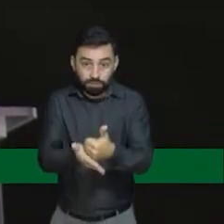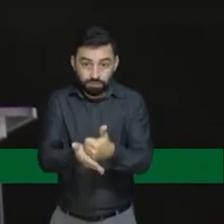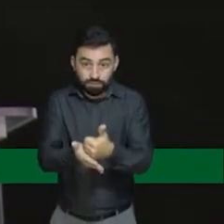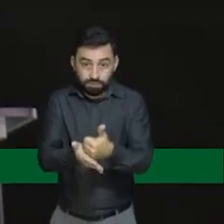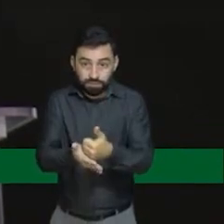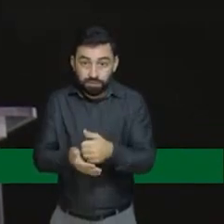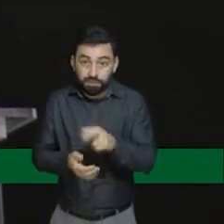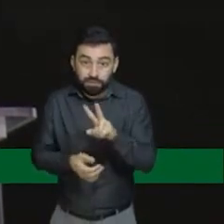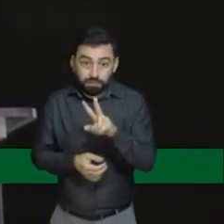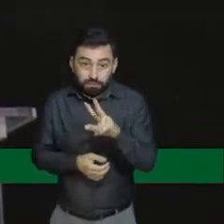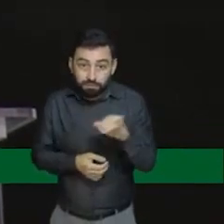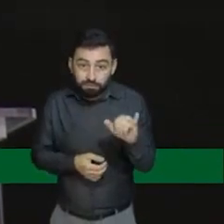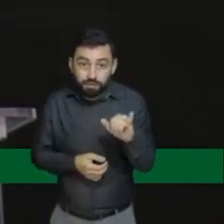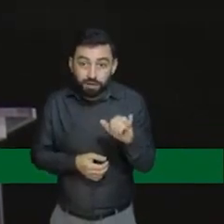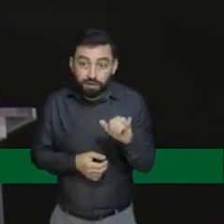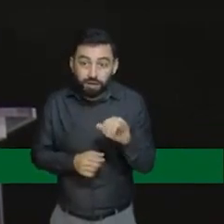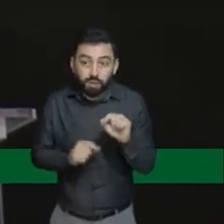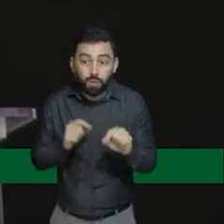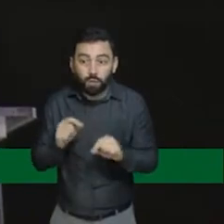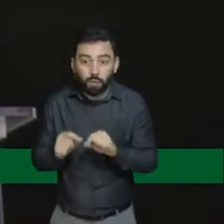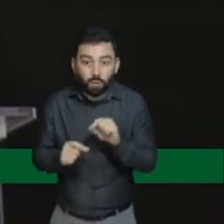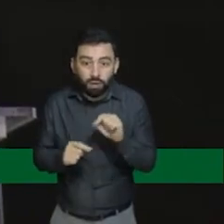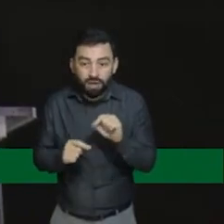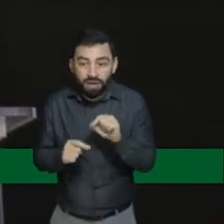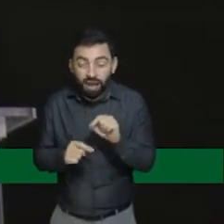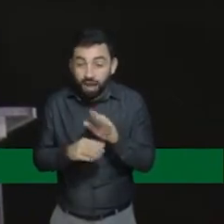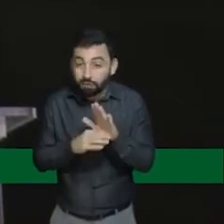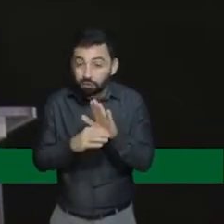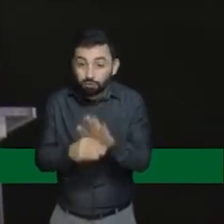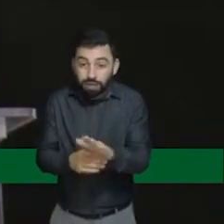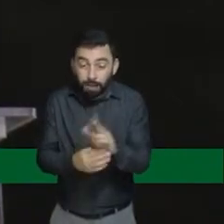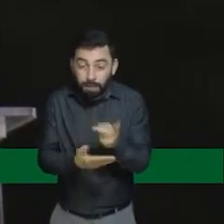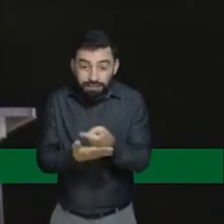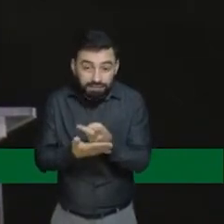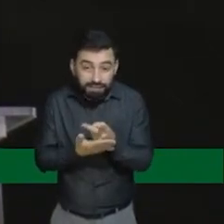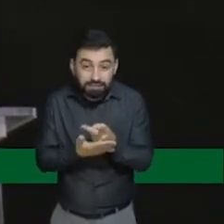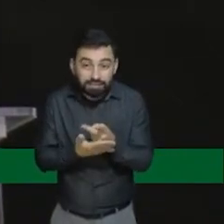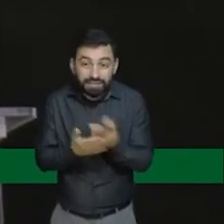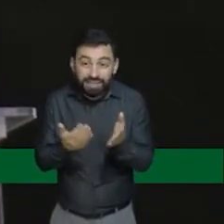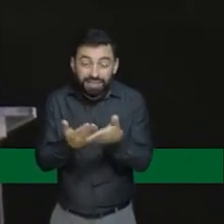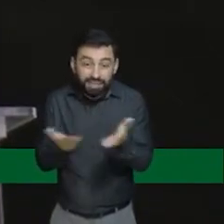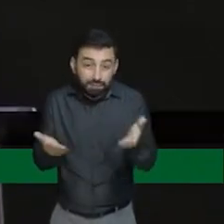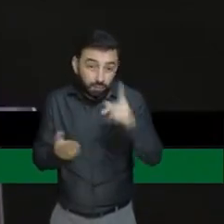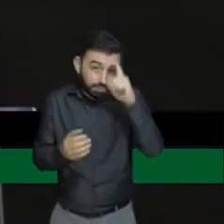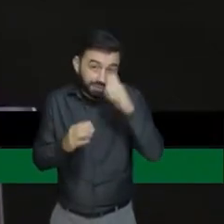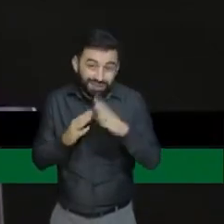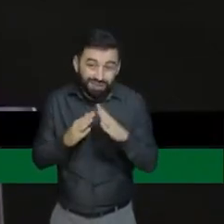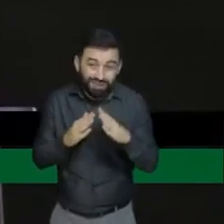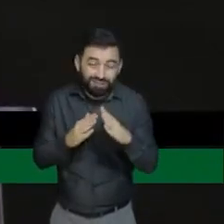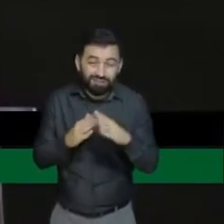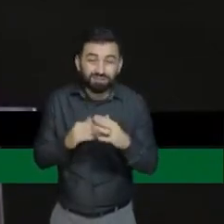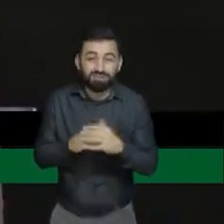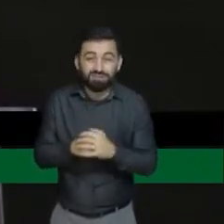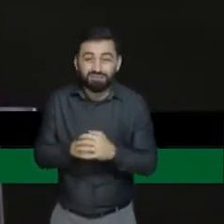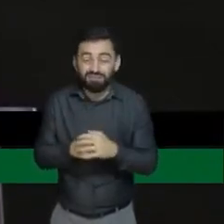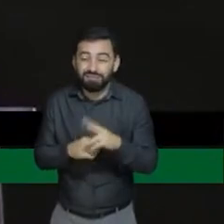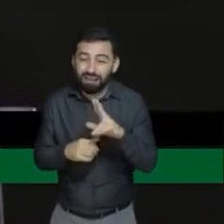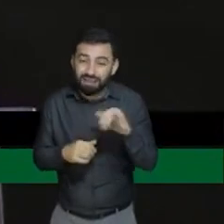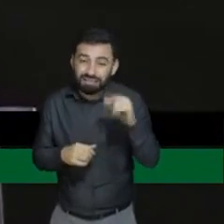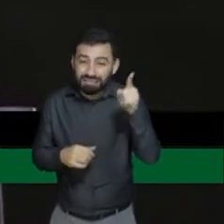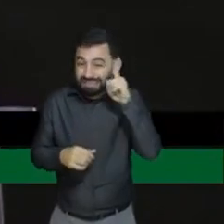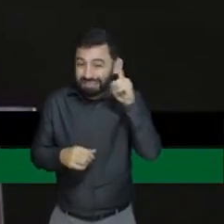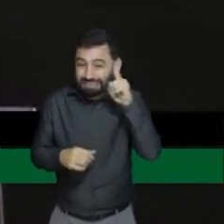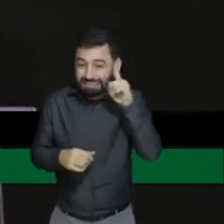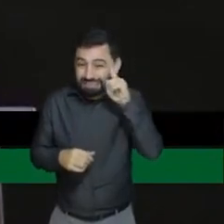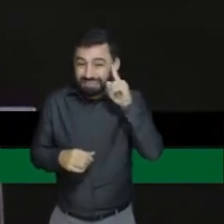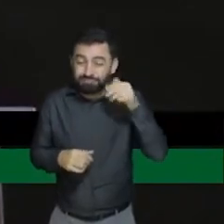vai de encontro àquele paciente que está num hospital, aquele paciente que está diariamente